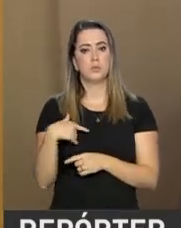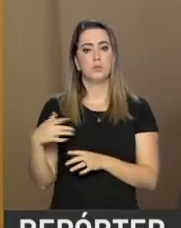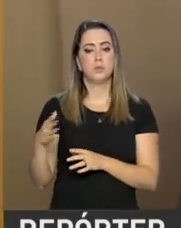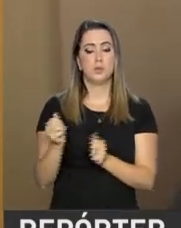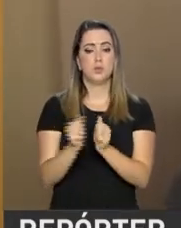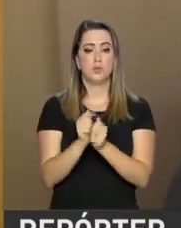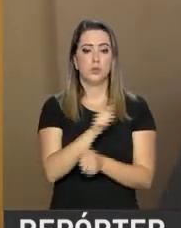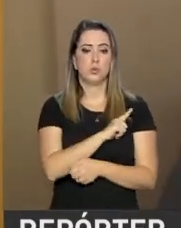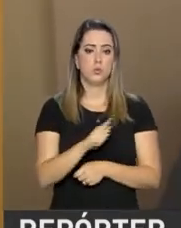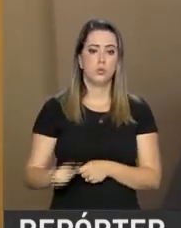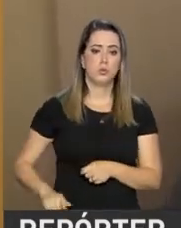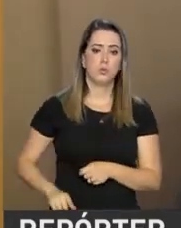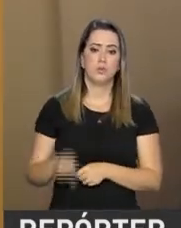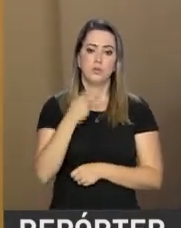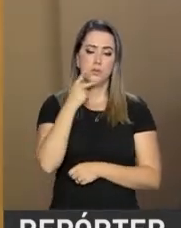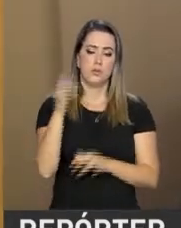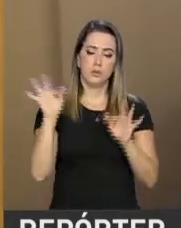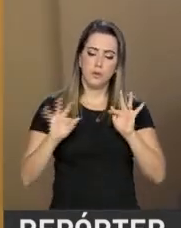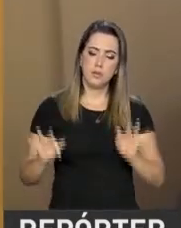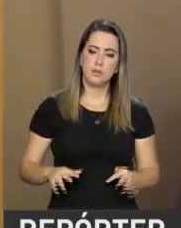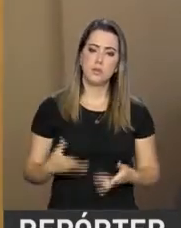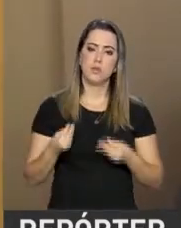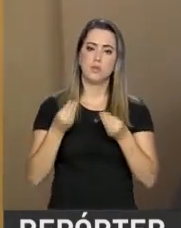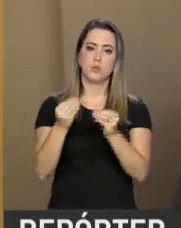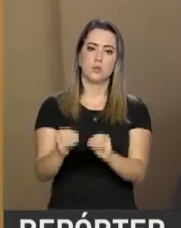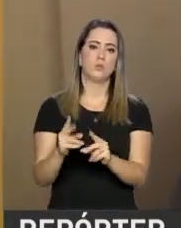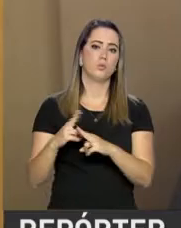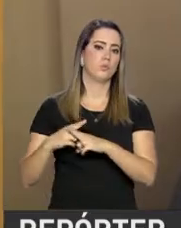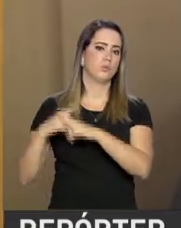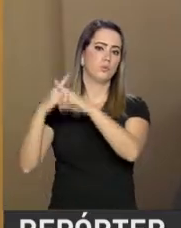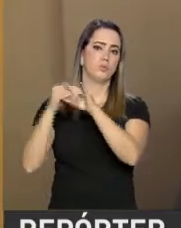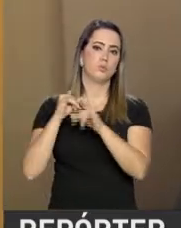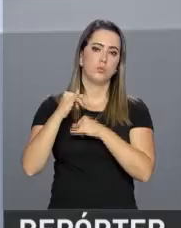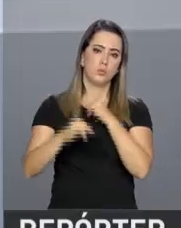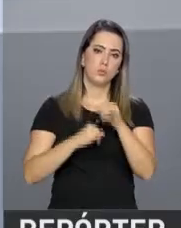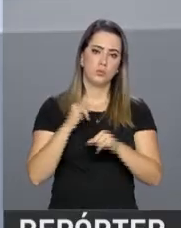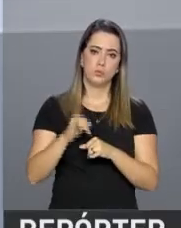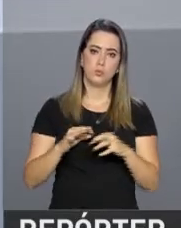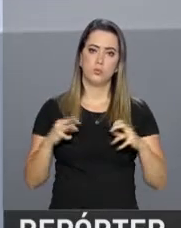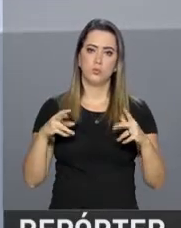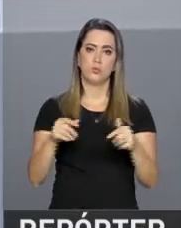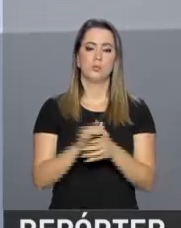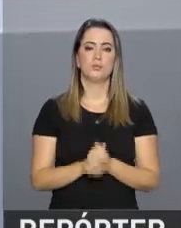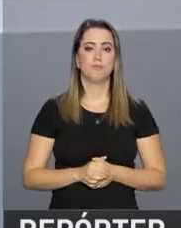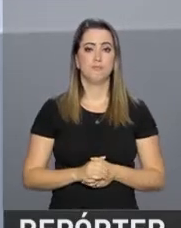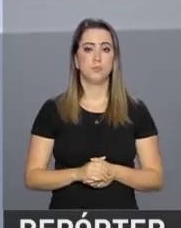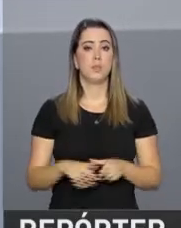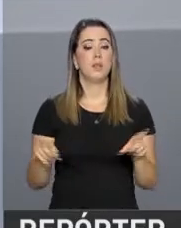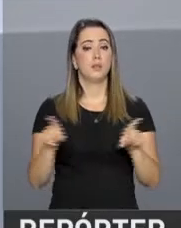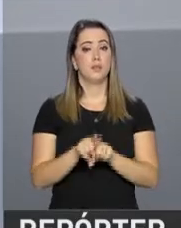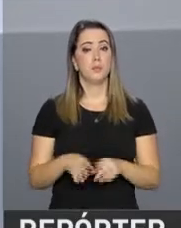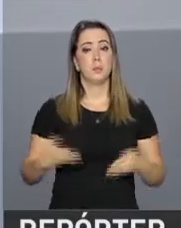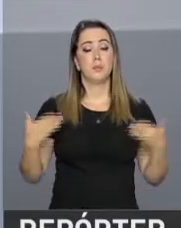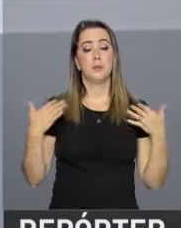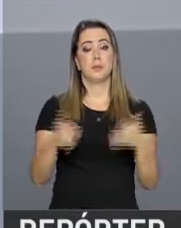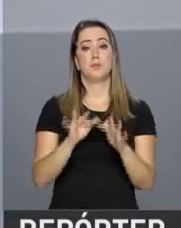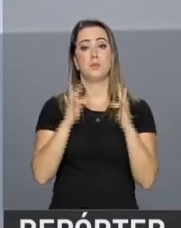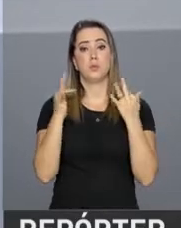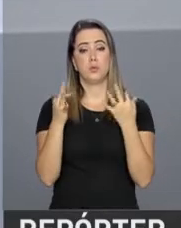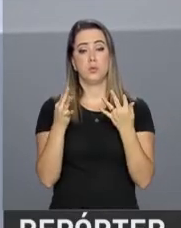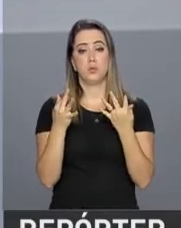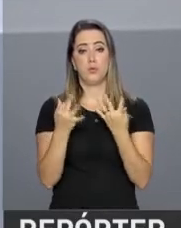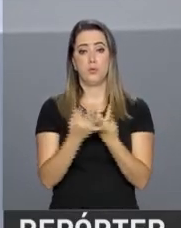registrando a sua satisfação com a implantação do programa internet fatores quem também participa do fórum econômico